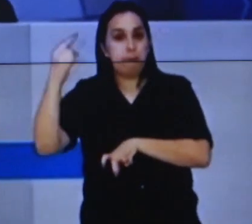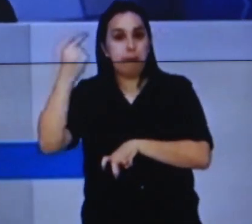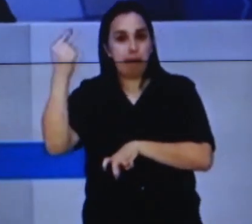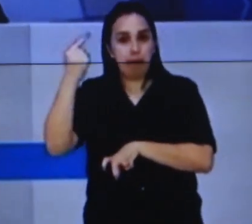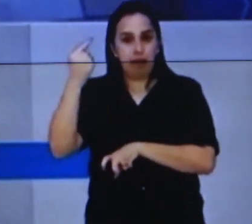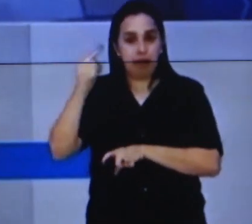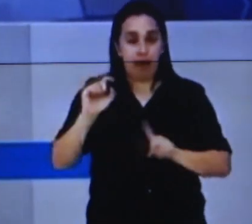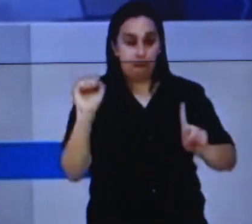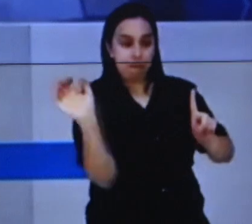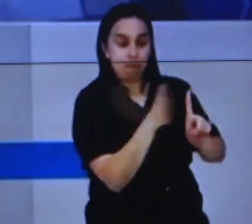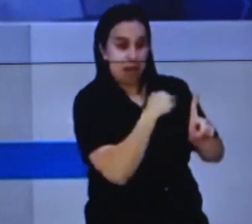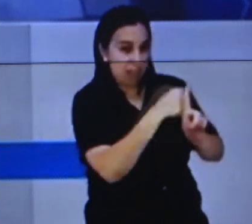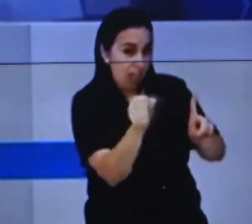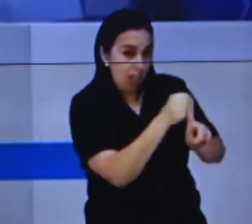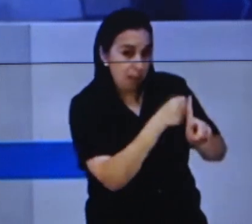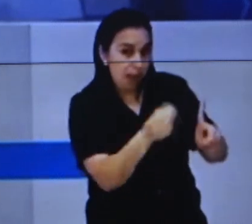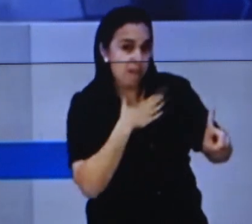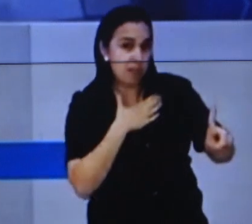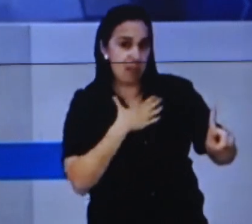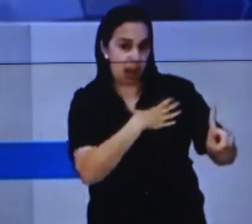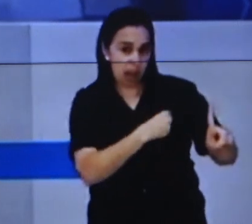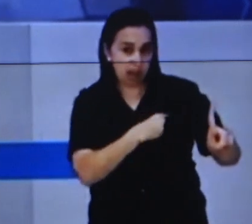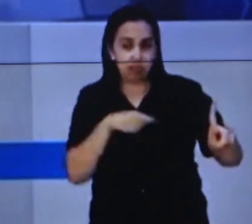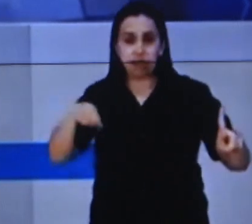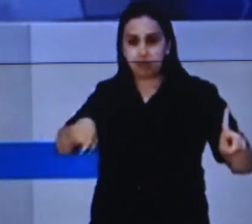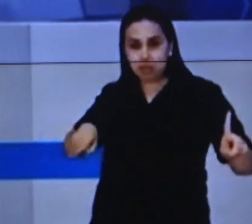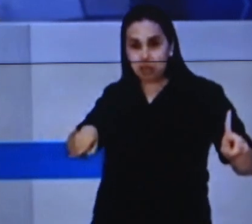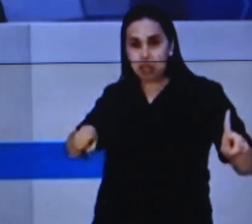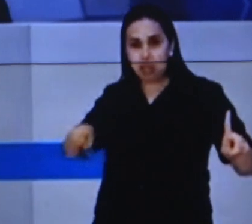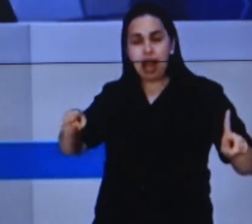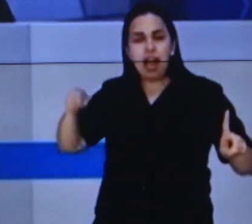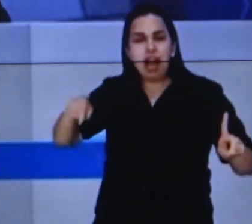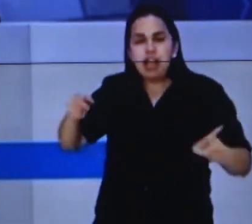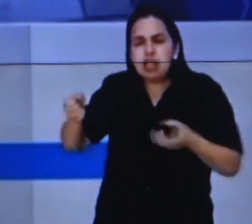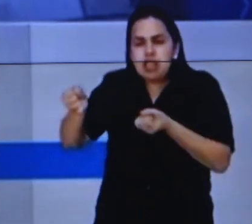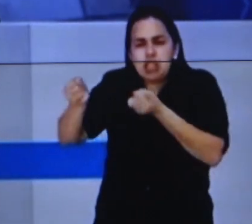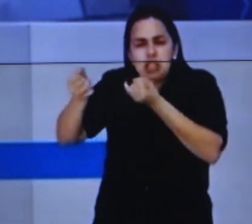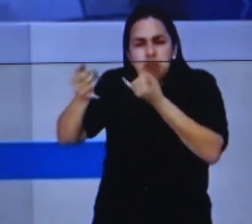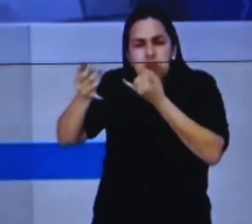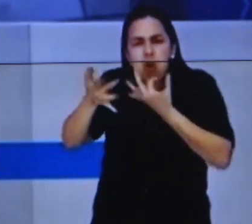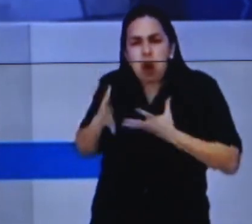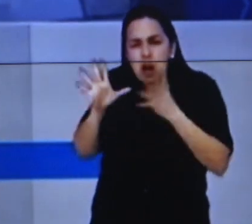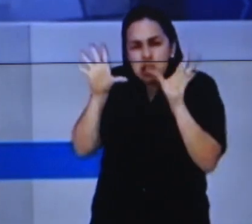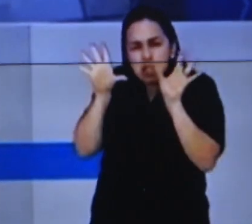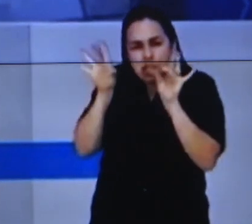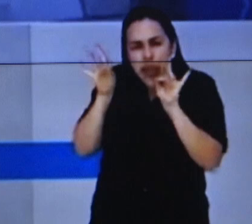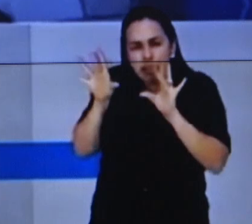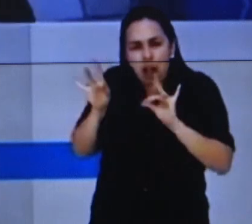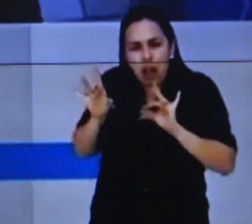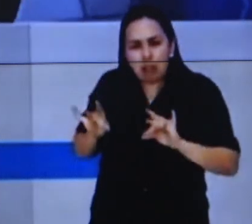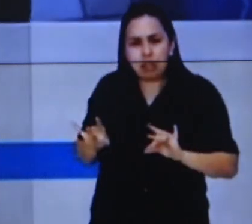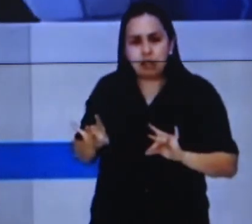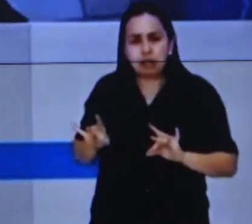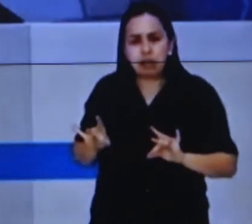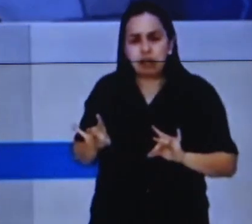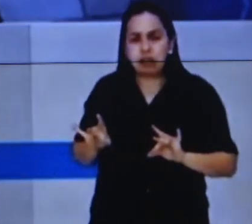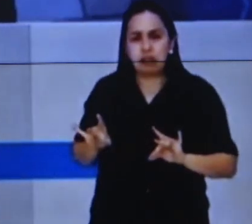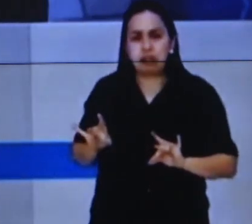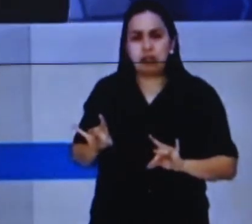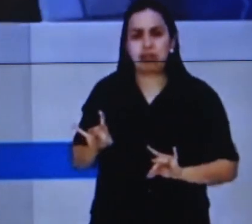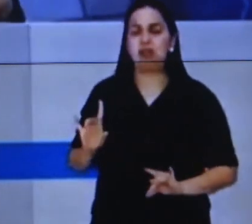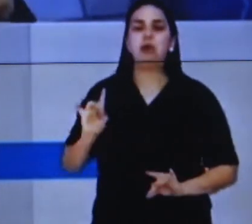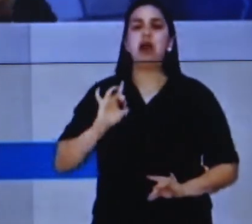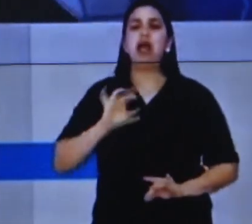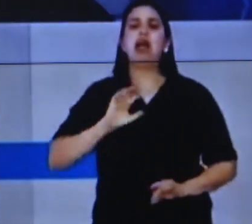bater na minha filha. Ele bateu na minha filha, porque meu neto contou com riquente, sabe? Ele contou tudo aquilo dali. Isso não foi em pauta